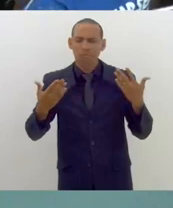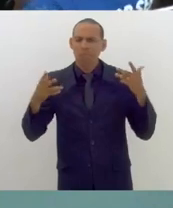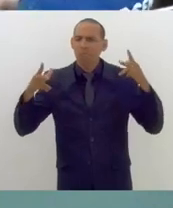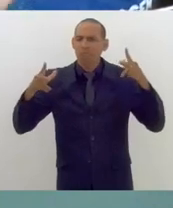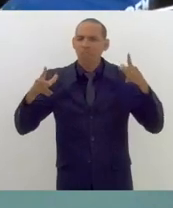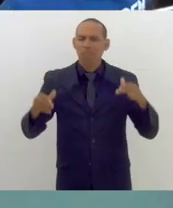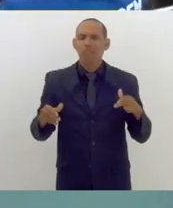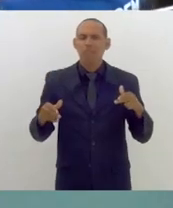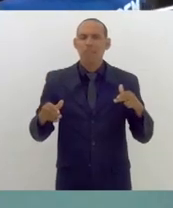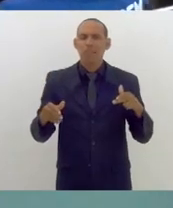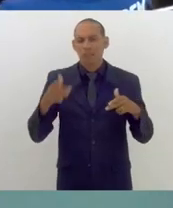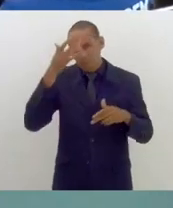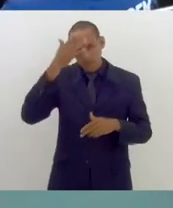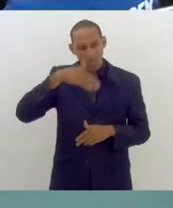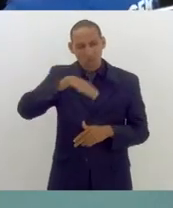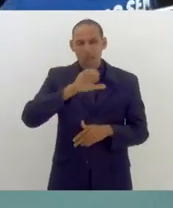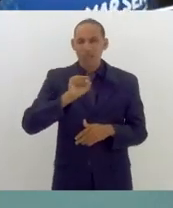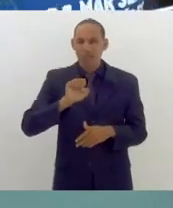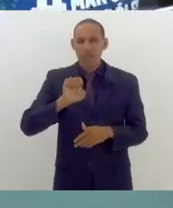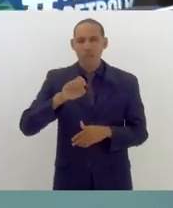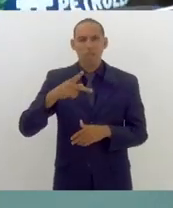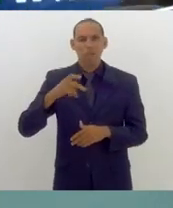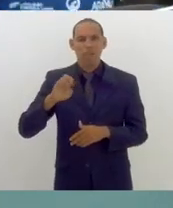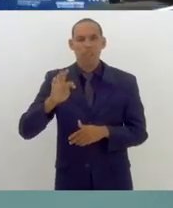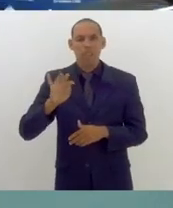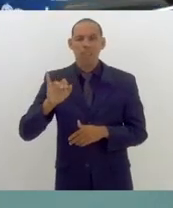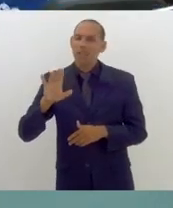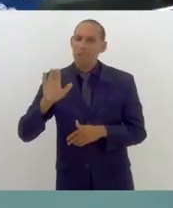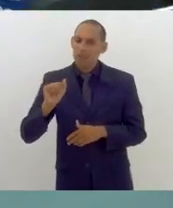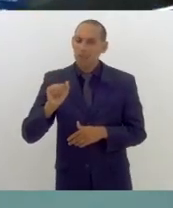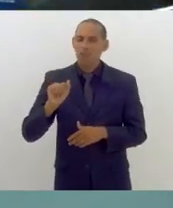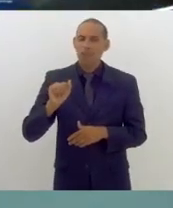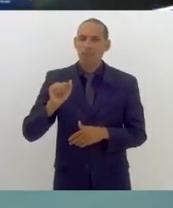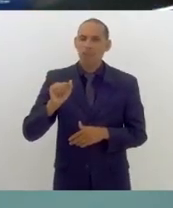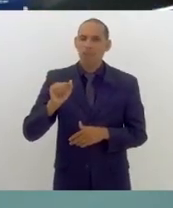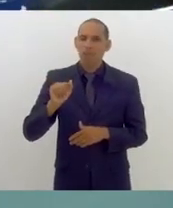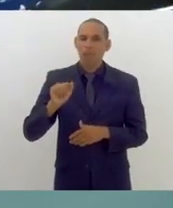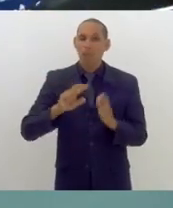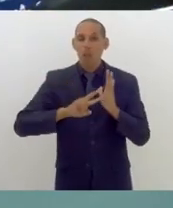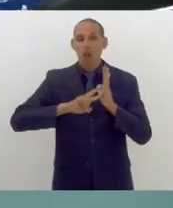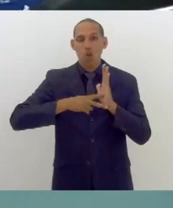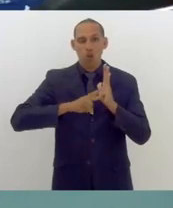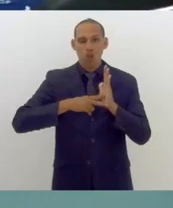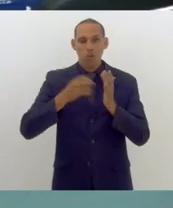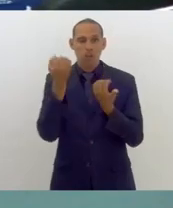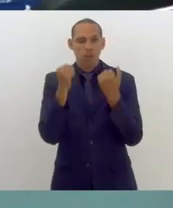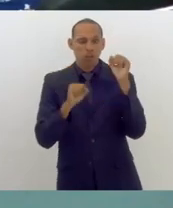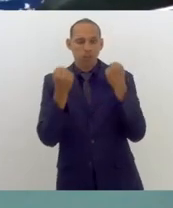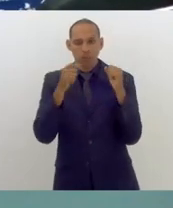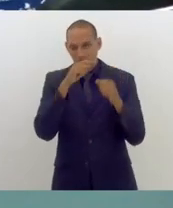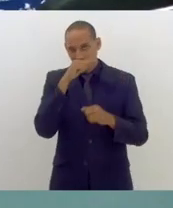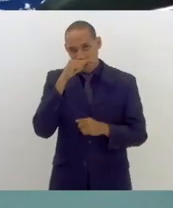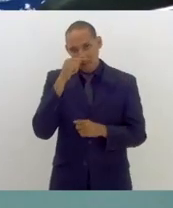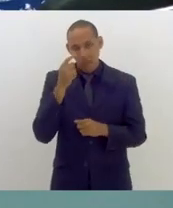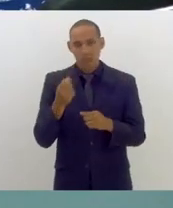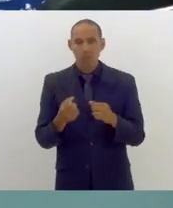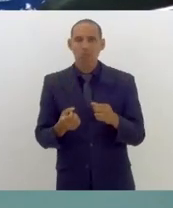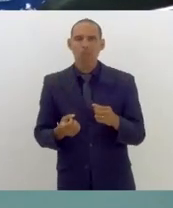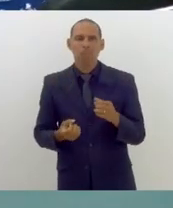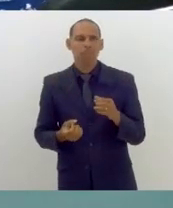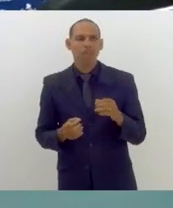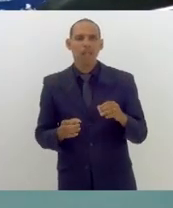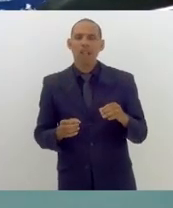do pessoal de Sepetiba tá o condomínio Industrial lá por si só já provoca